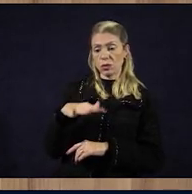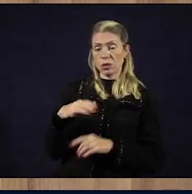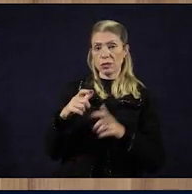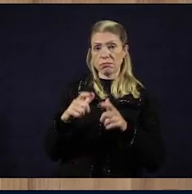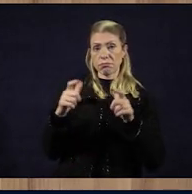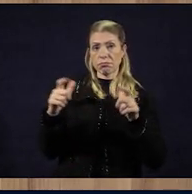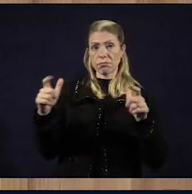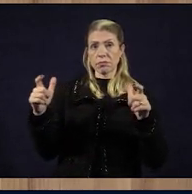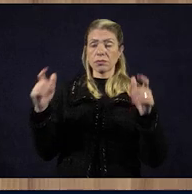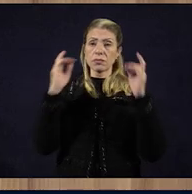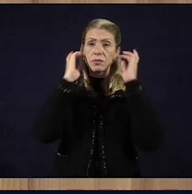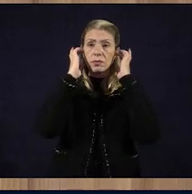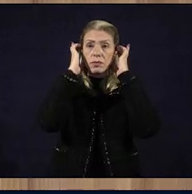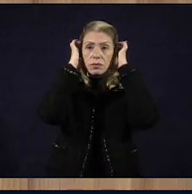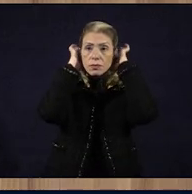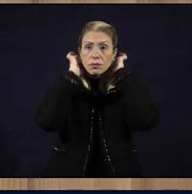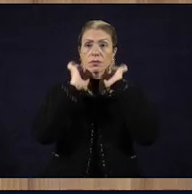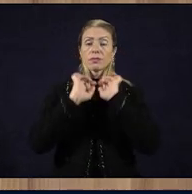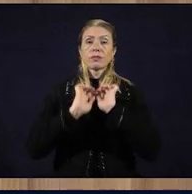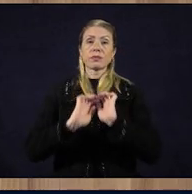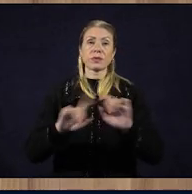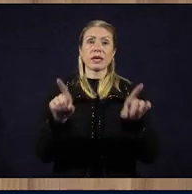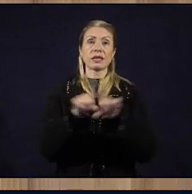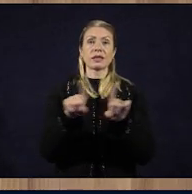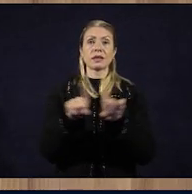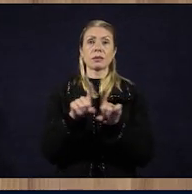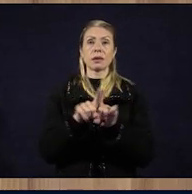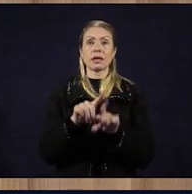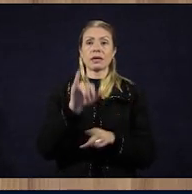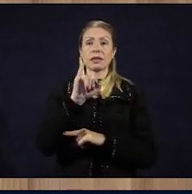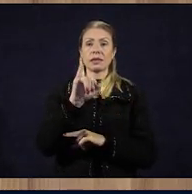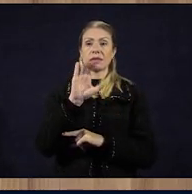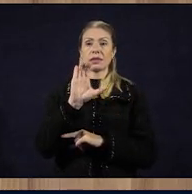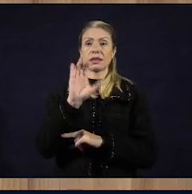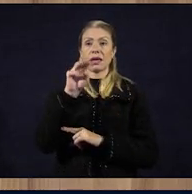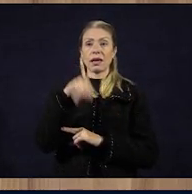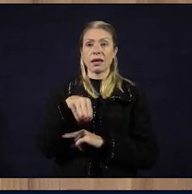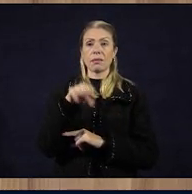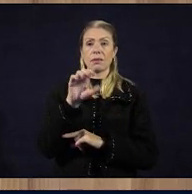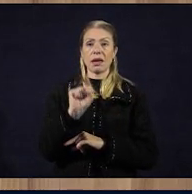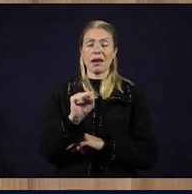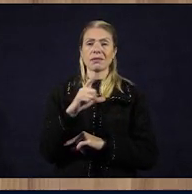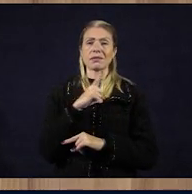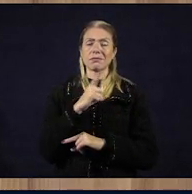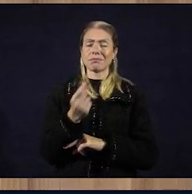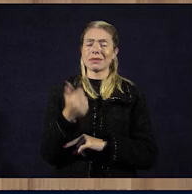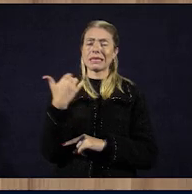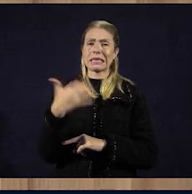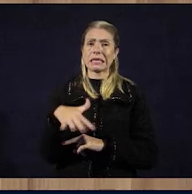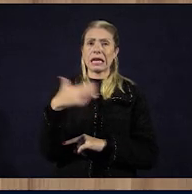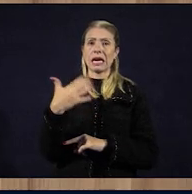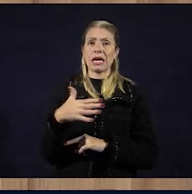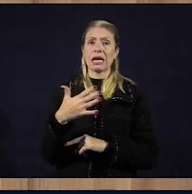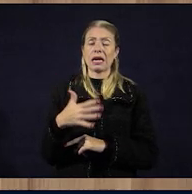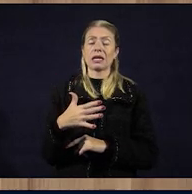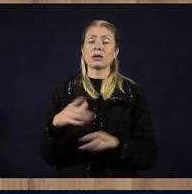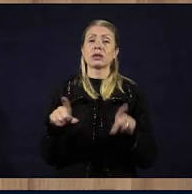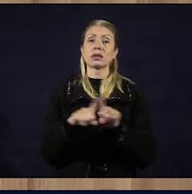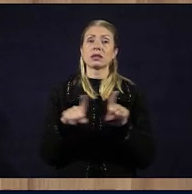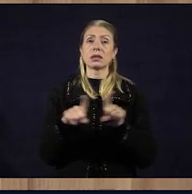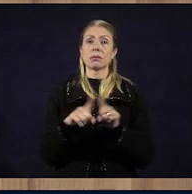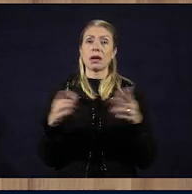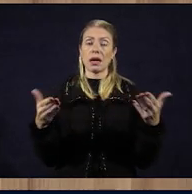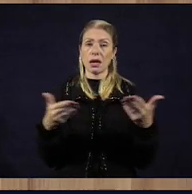diminuímos o ICMS era uma carga tributária muito alta do setor de Telecom também as rede neutras né que